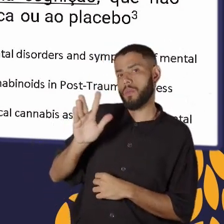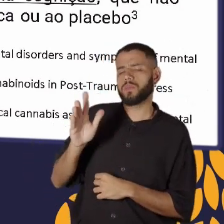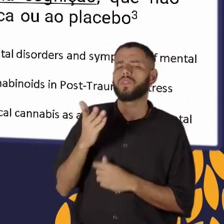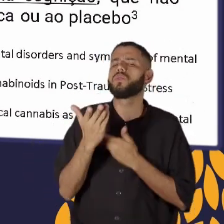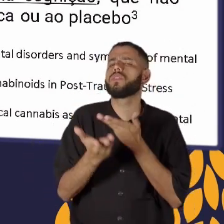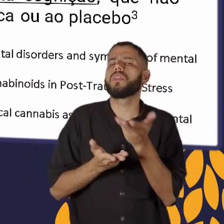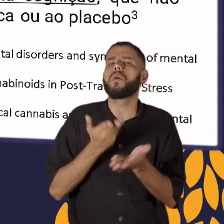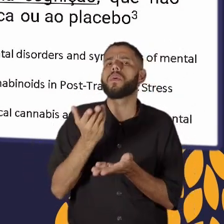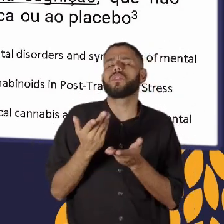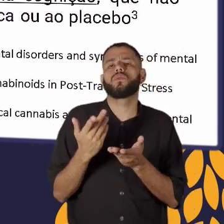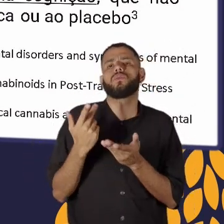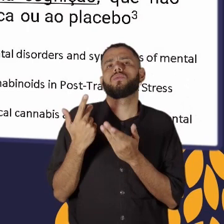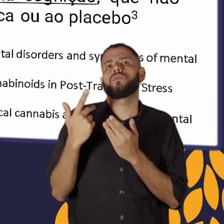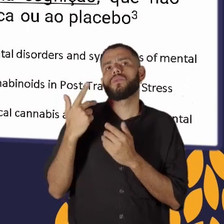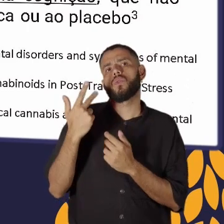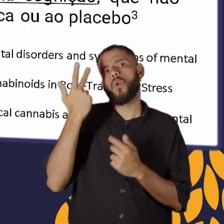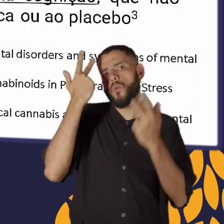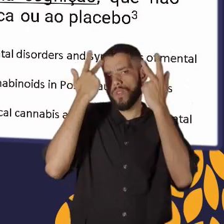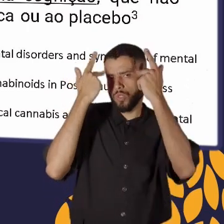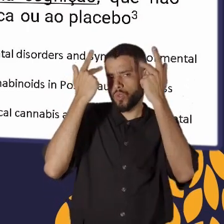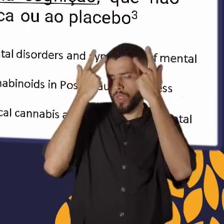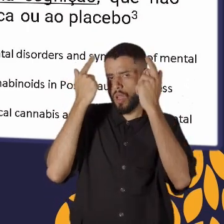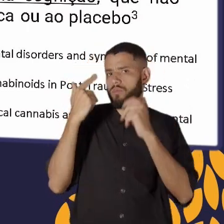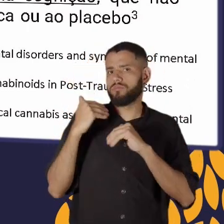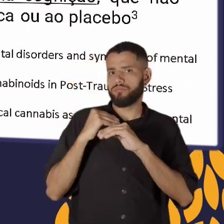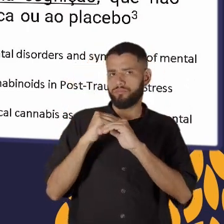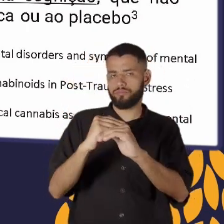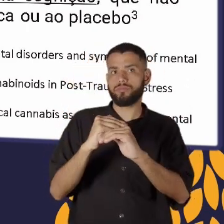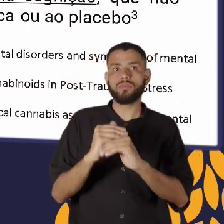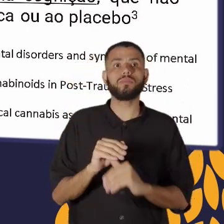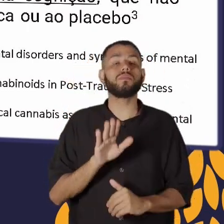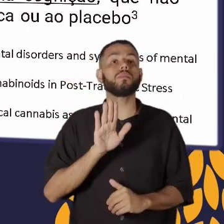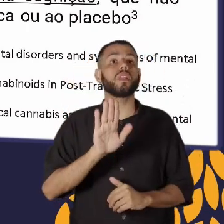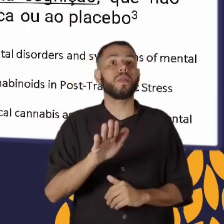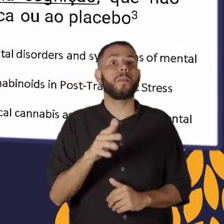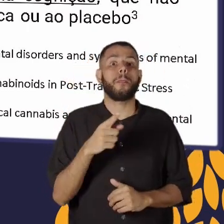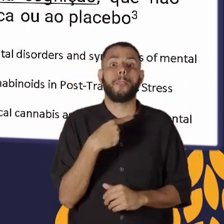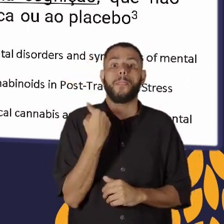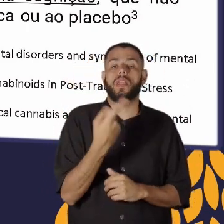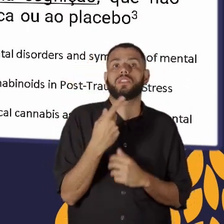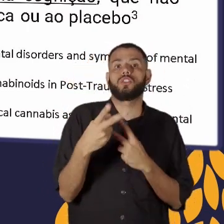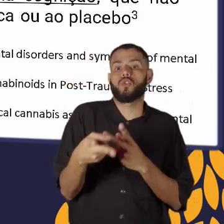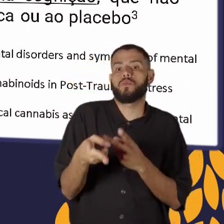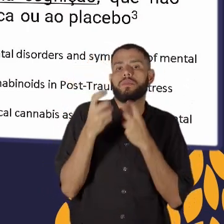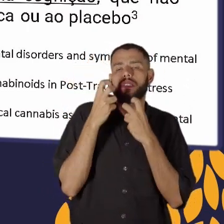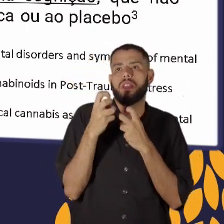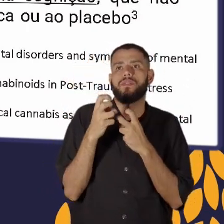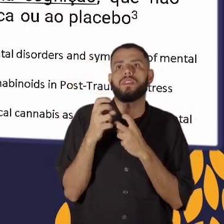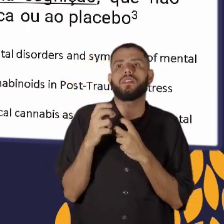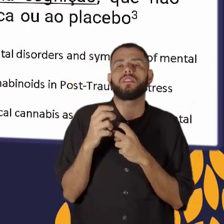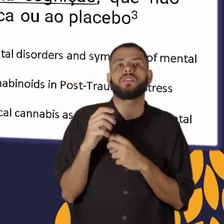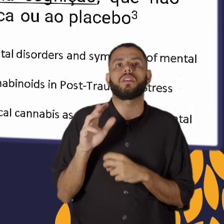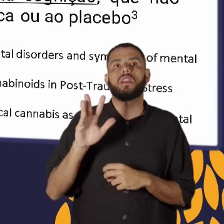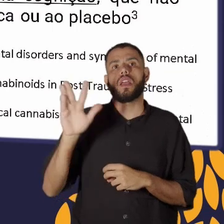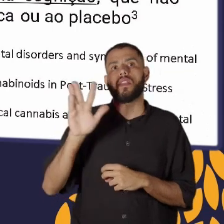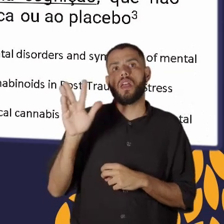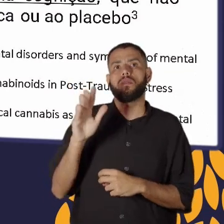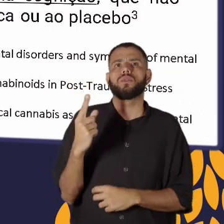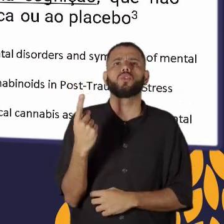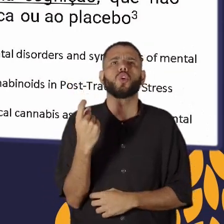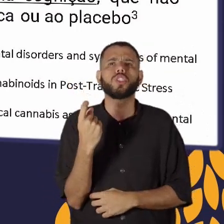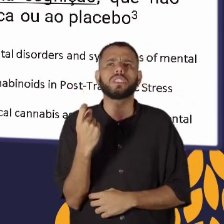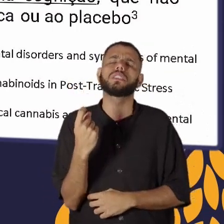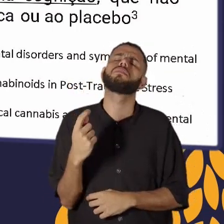convencional, né? E quando a gente observa a cannabis sozinha, a gente observa que sim tem uma